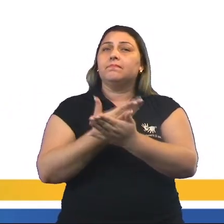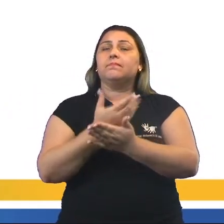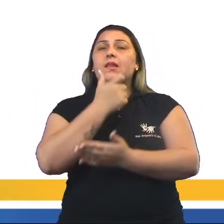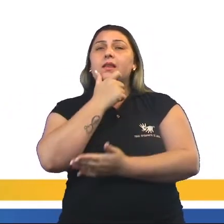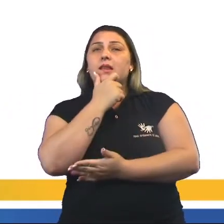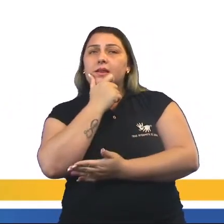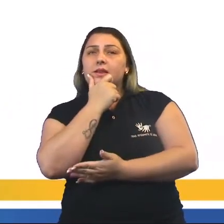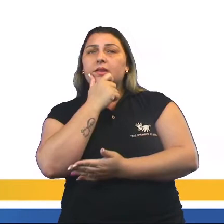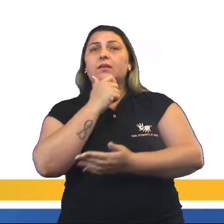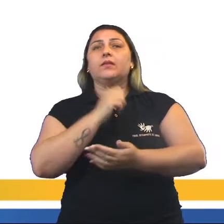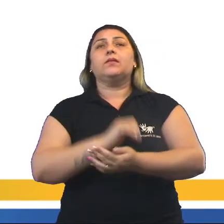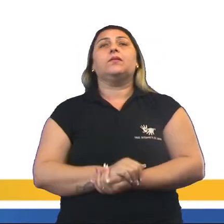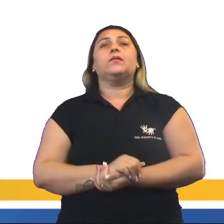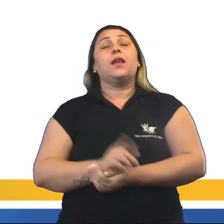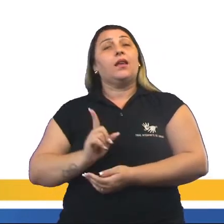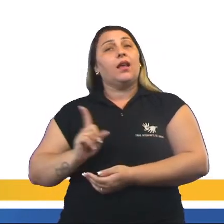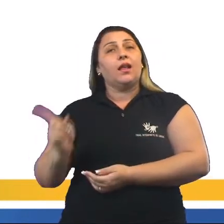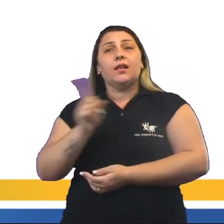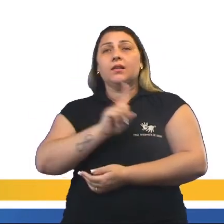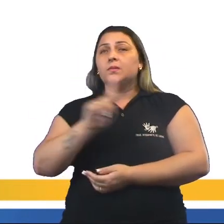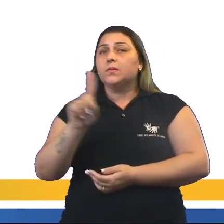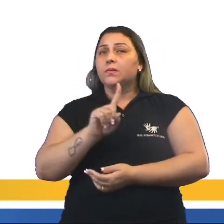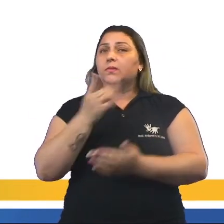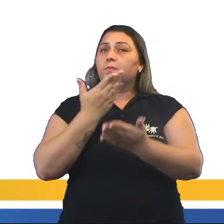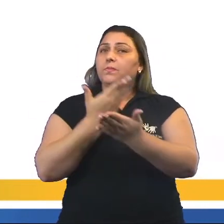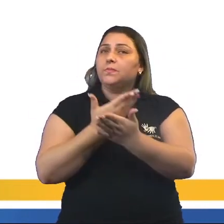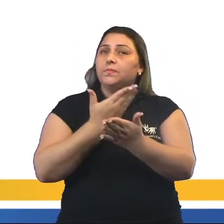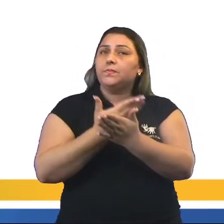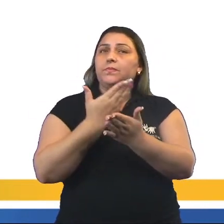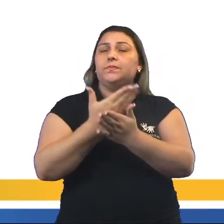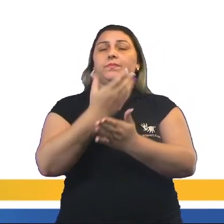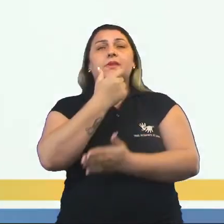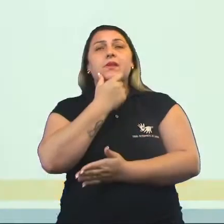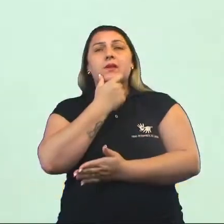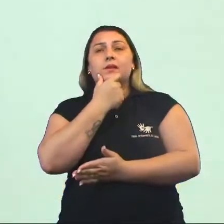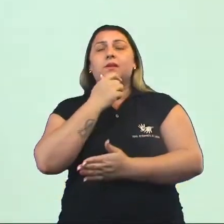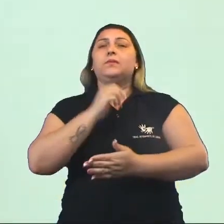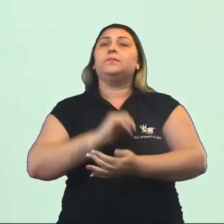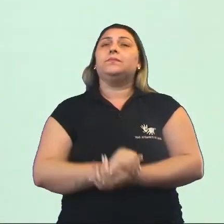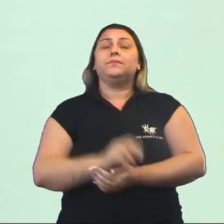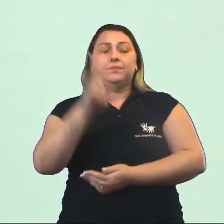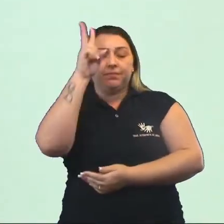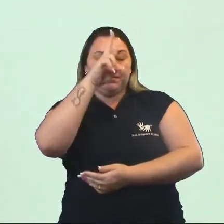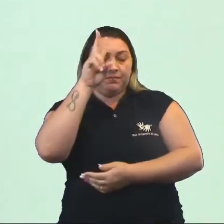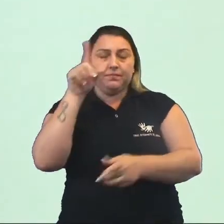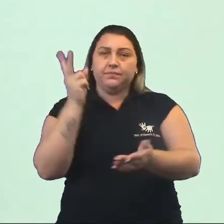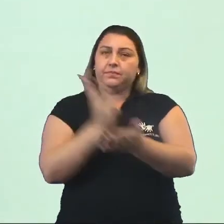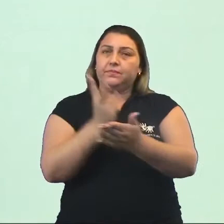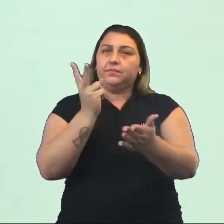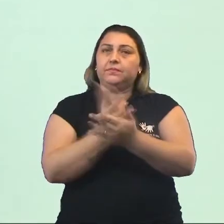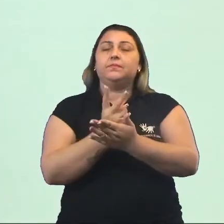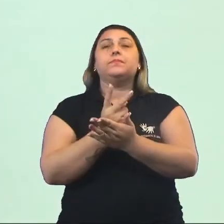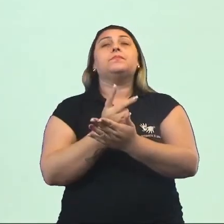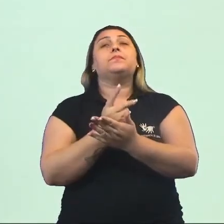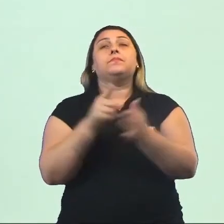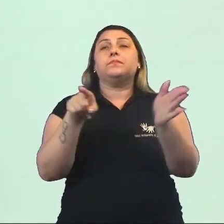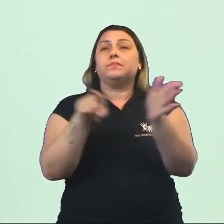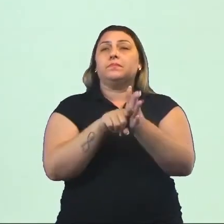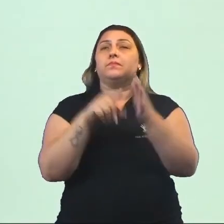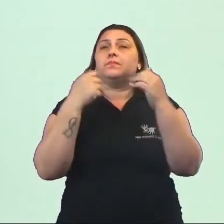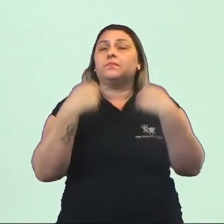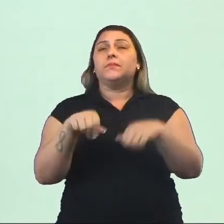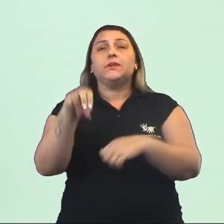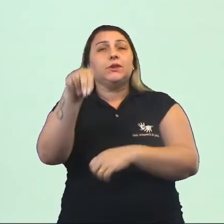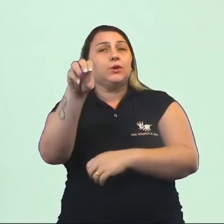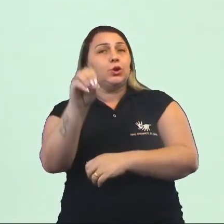isn't studying English. Ela não está estudando inglês. Então, lembre-se sempre que para formar as negativas, você precisa